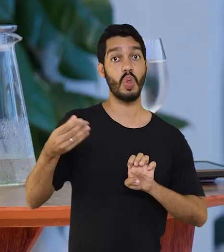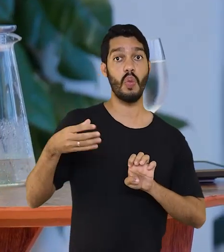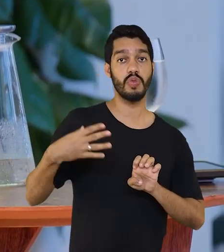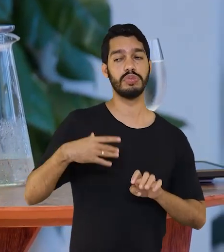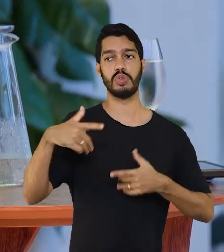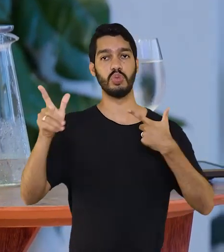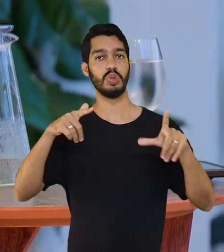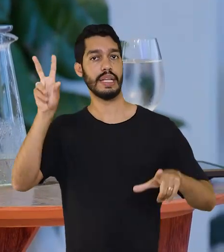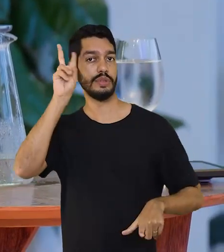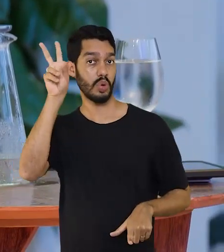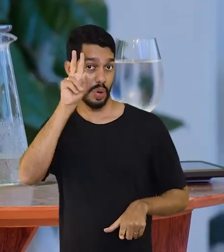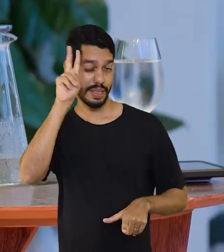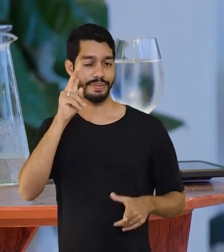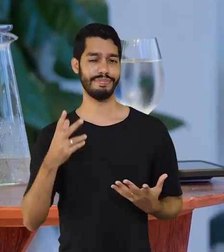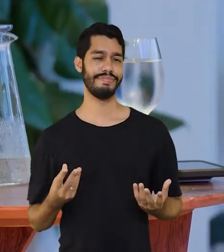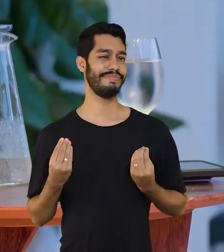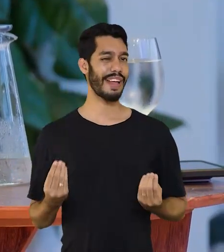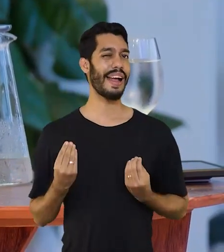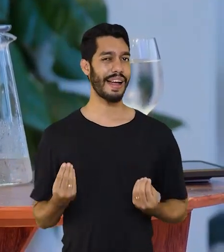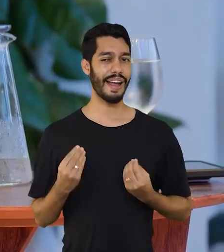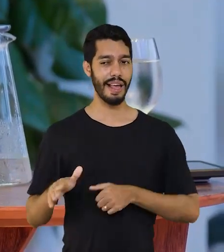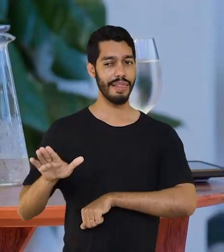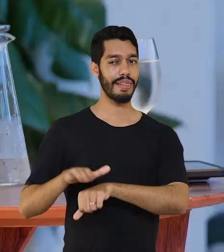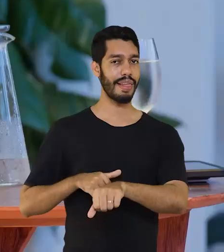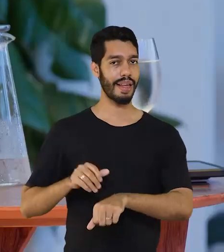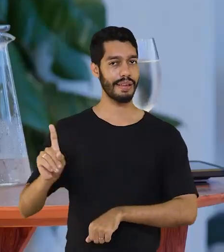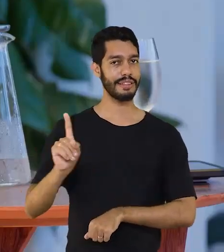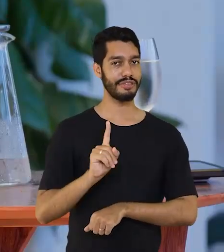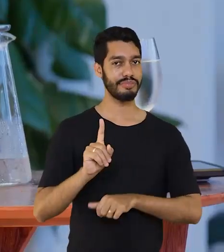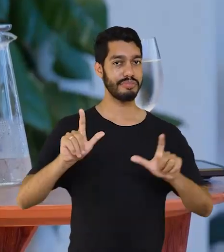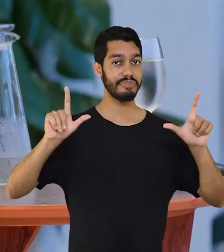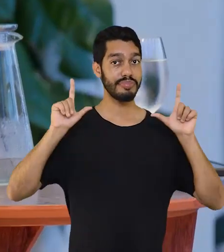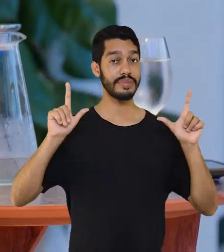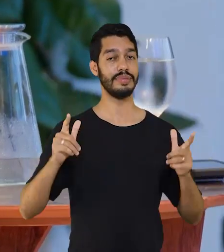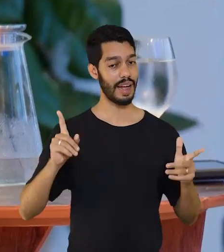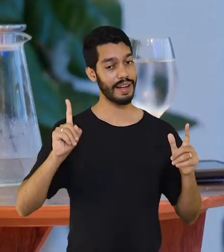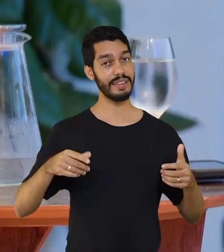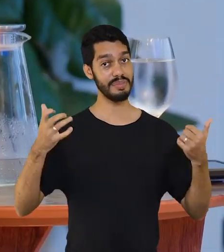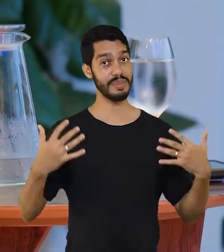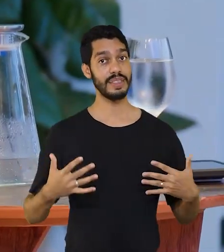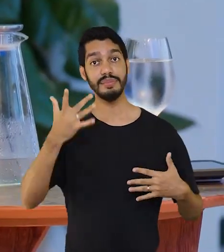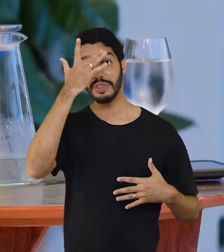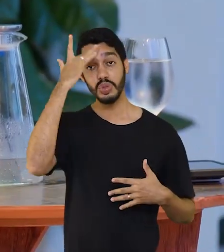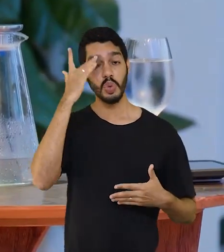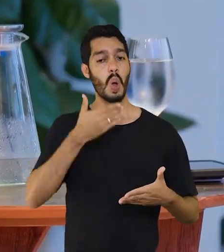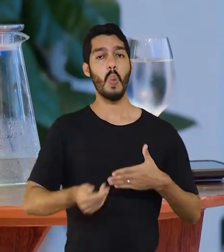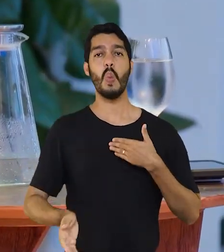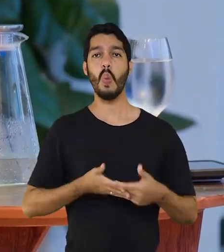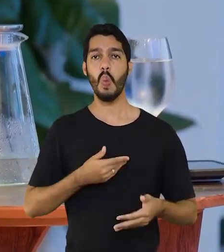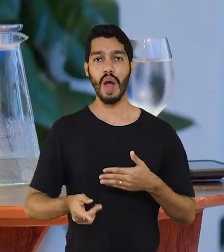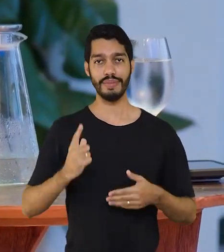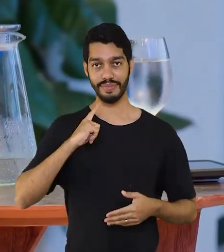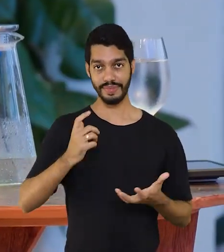é meio que para, assim, martelar que qualquer pessoa que estiver